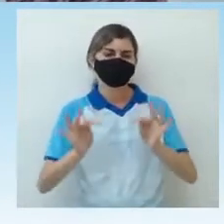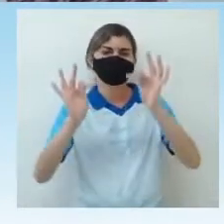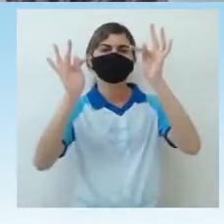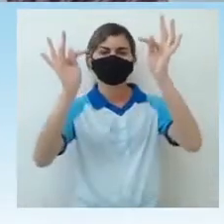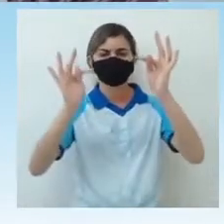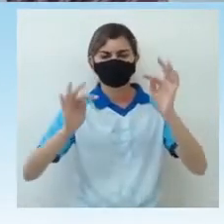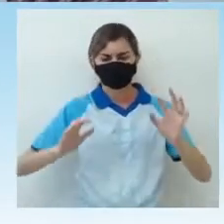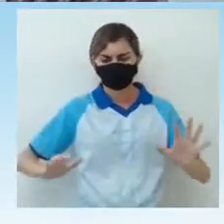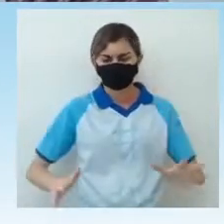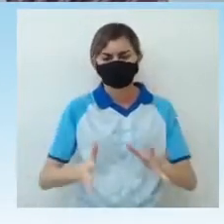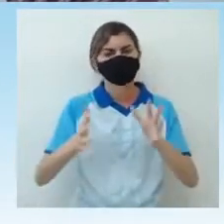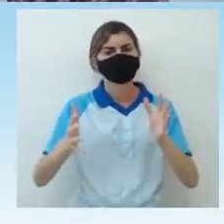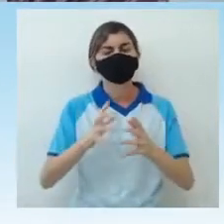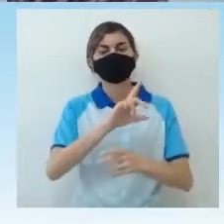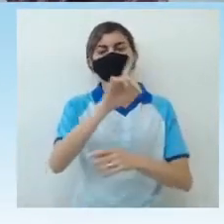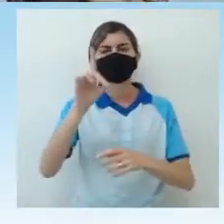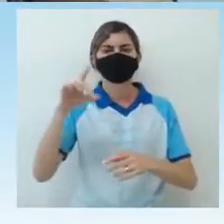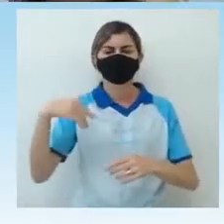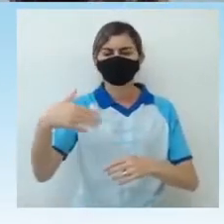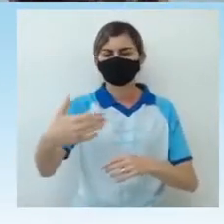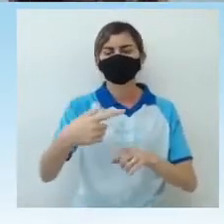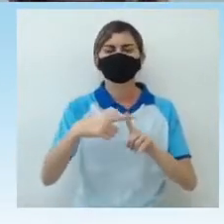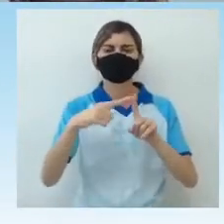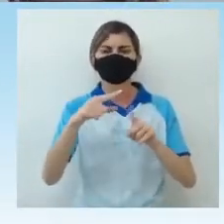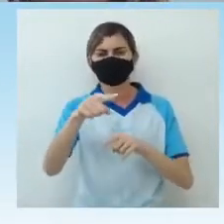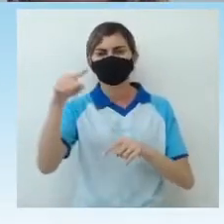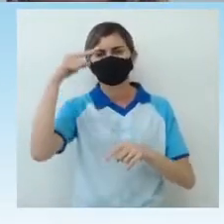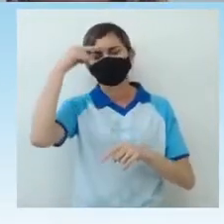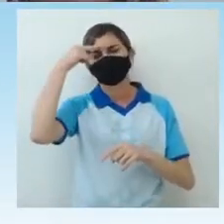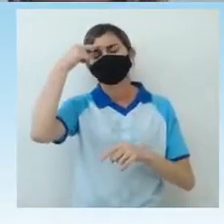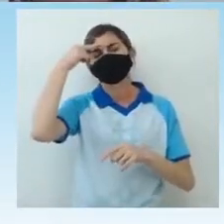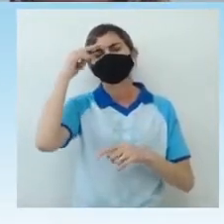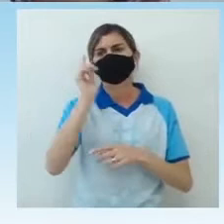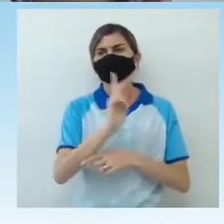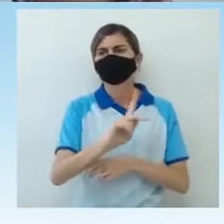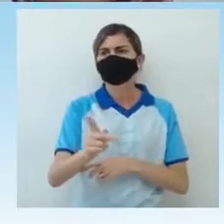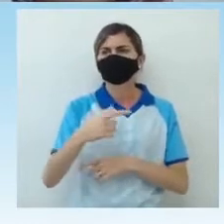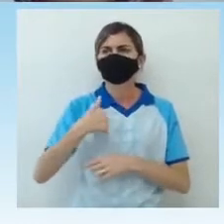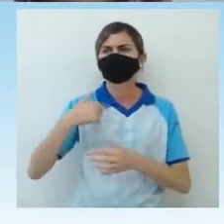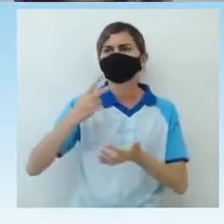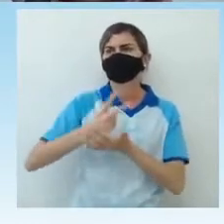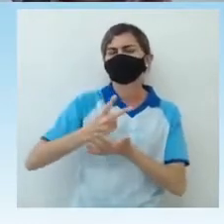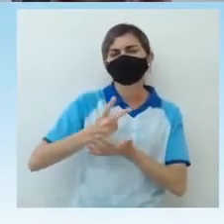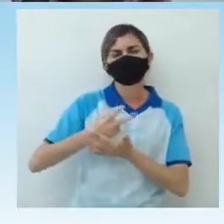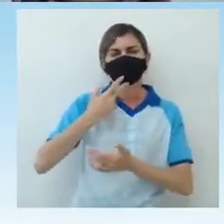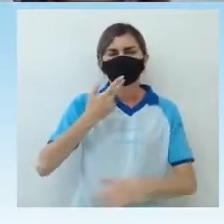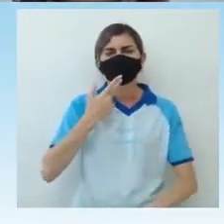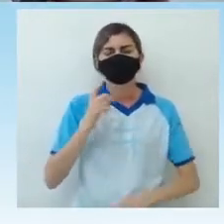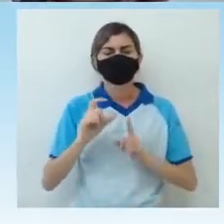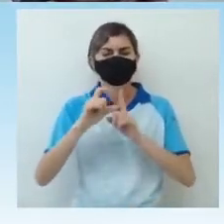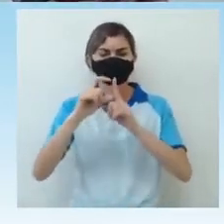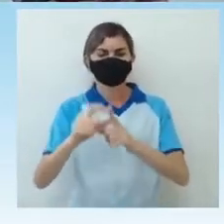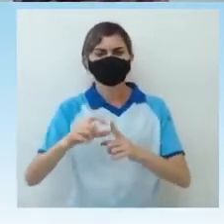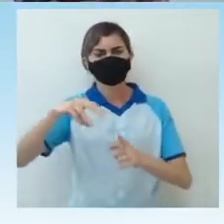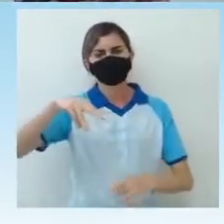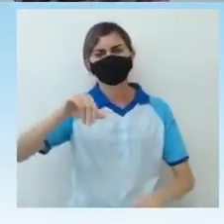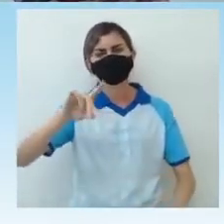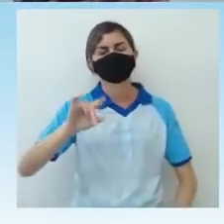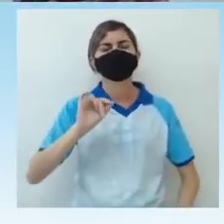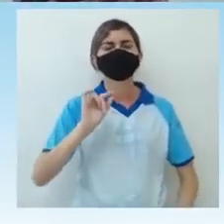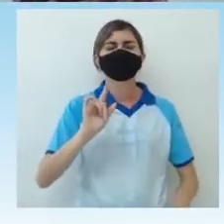força total no nosso dia a dia. Mas se você pensar, professora, eu sempre falo dessa palavra mídia, mas